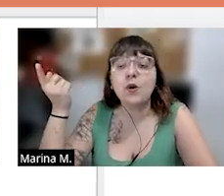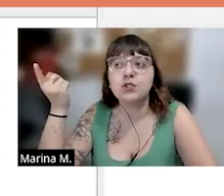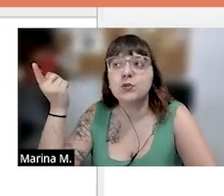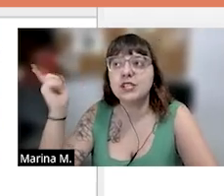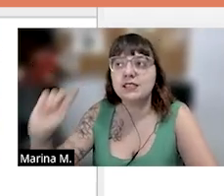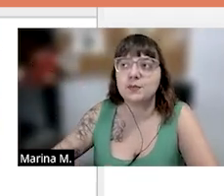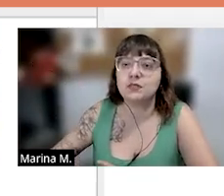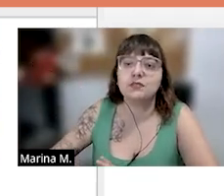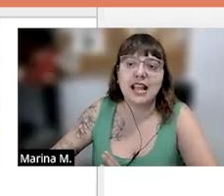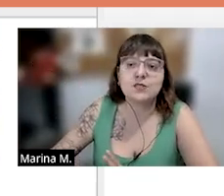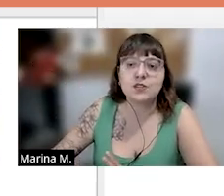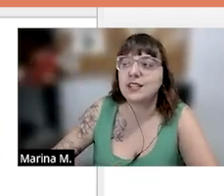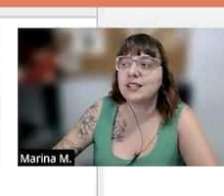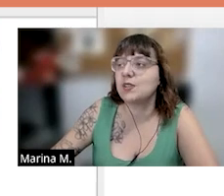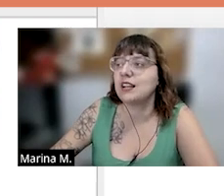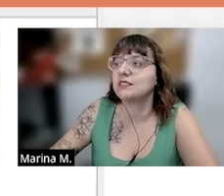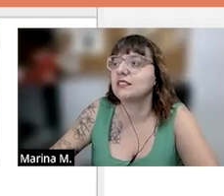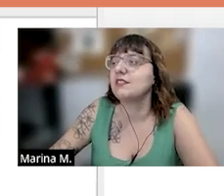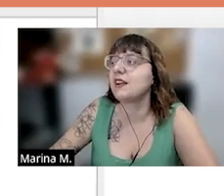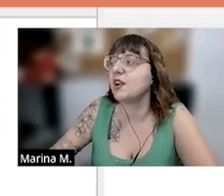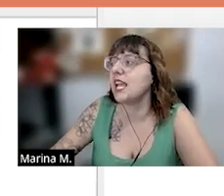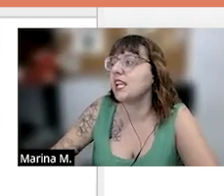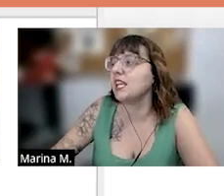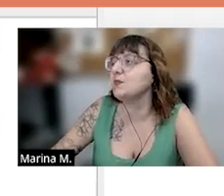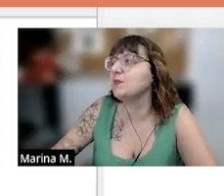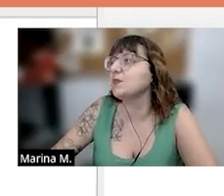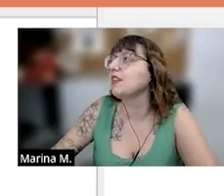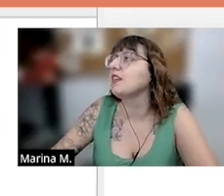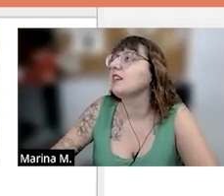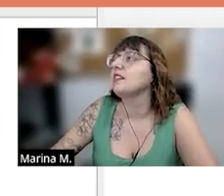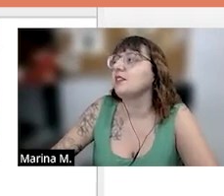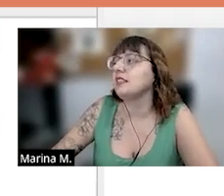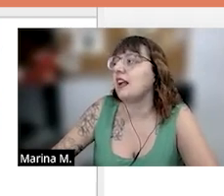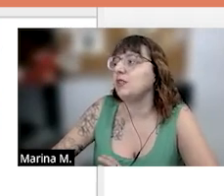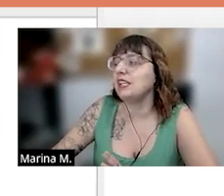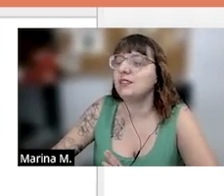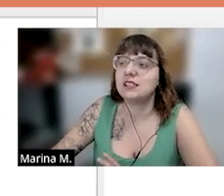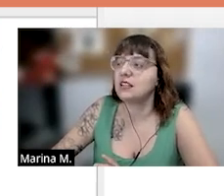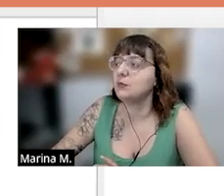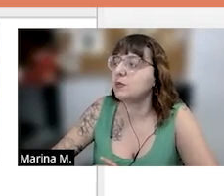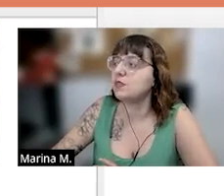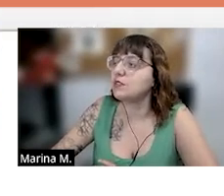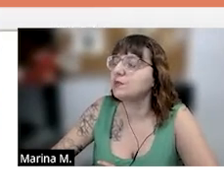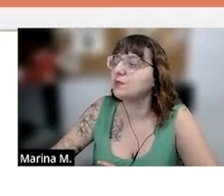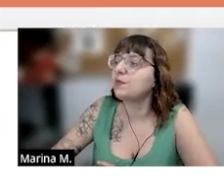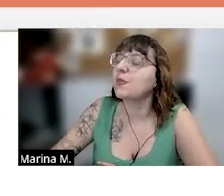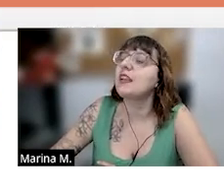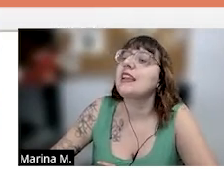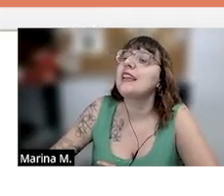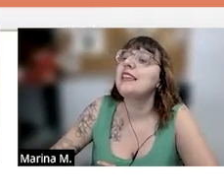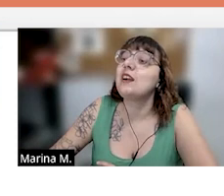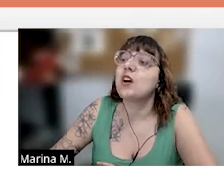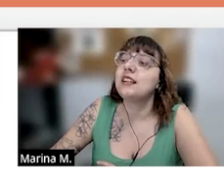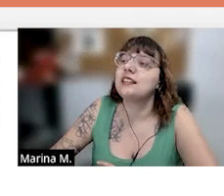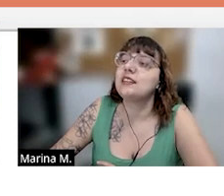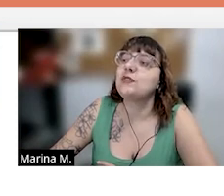com código município. É isso que eu vou relacionar. Então vai ficar ok aqui. Então ele está unindo esses campos.